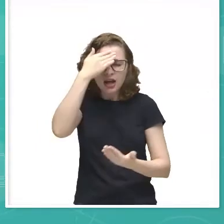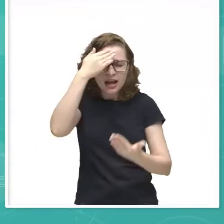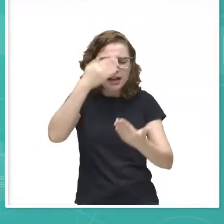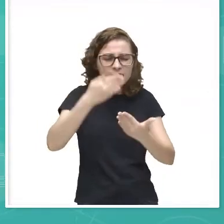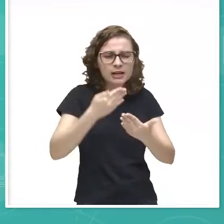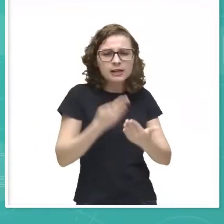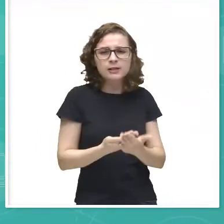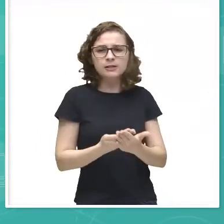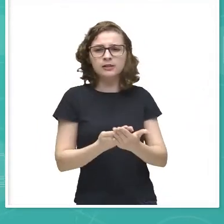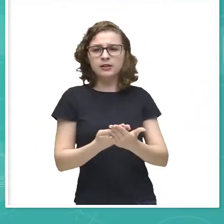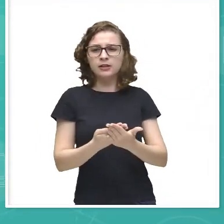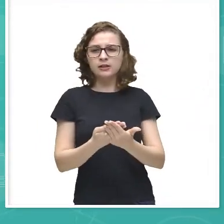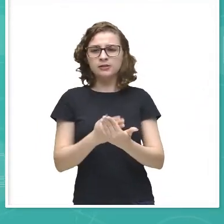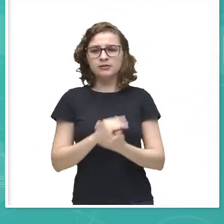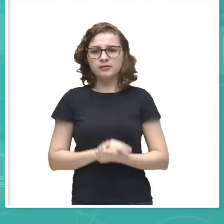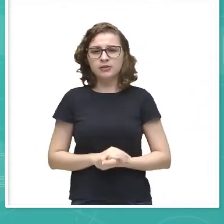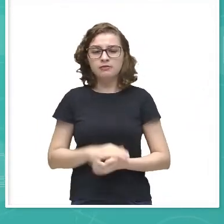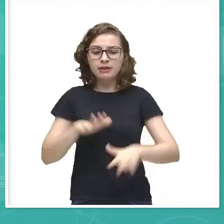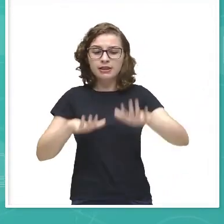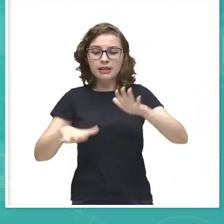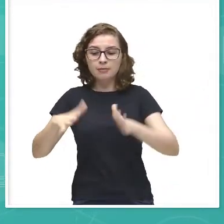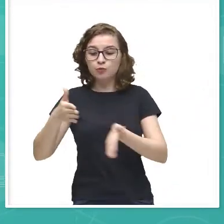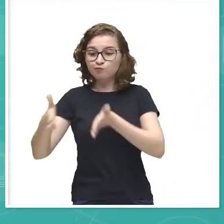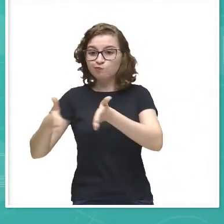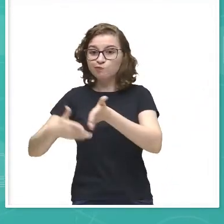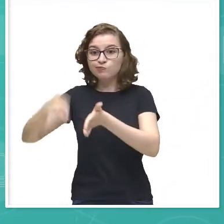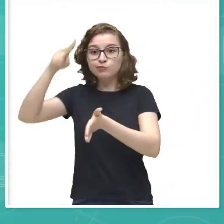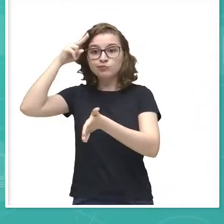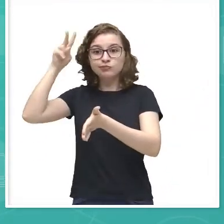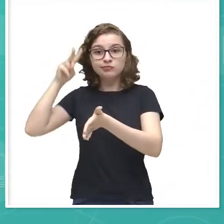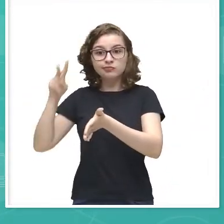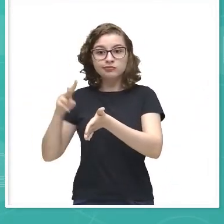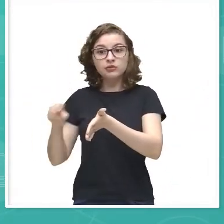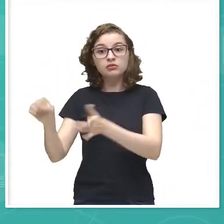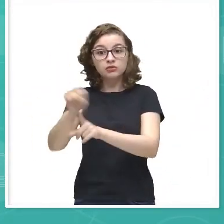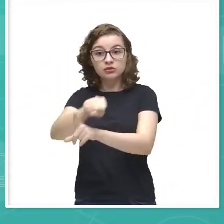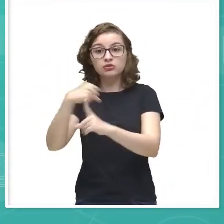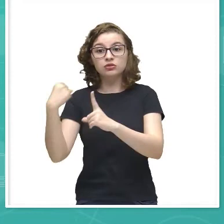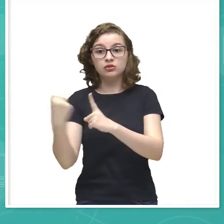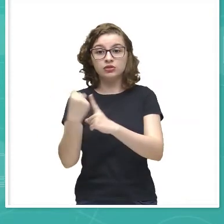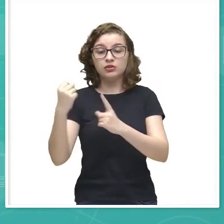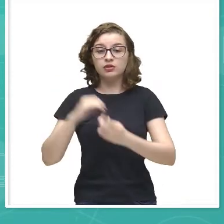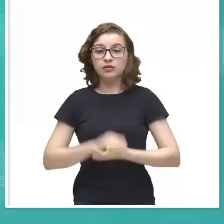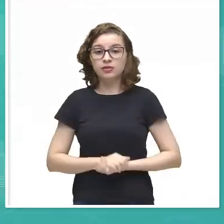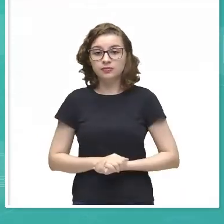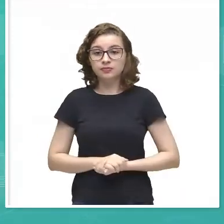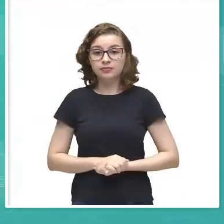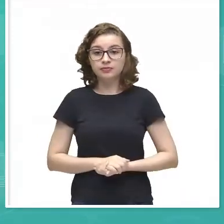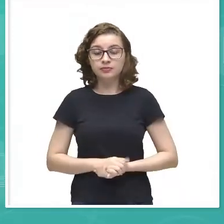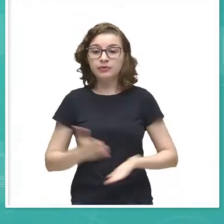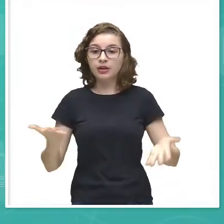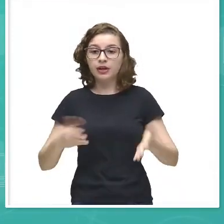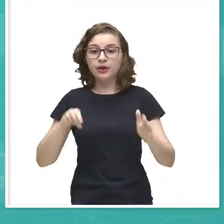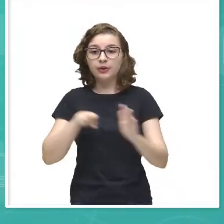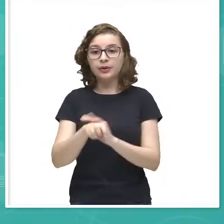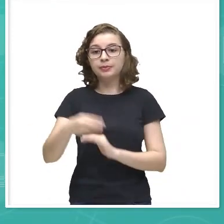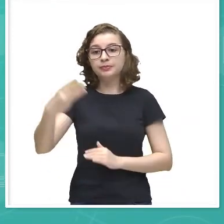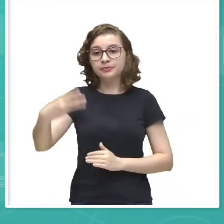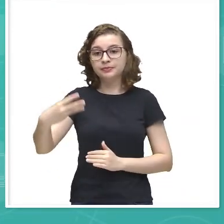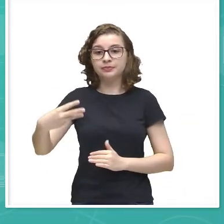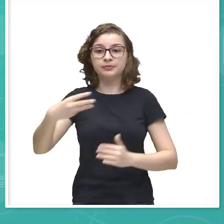ela vive. E depende também daquele momento histórico que aquela sociedade está passando. Vamos agora para a nossa terceira